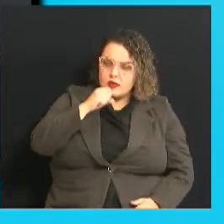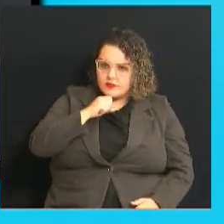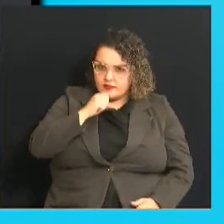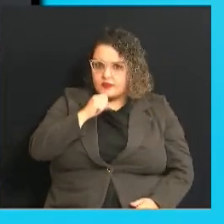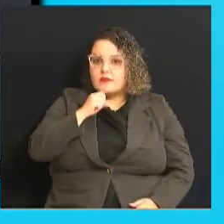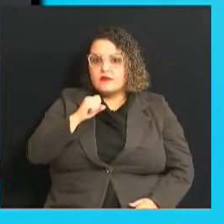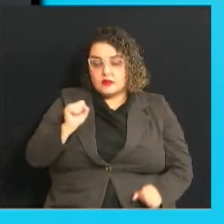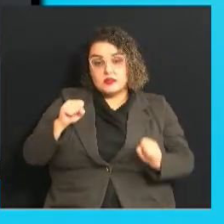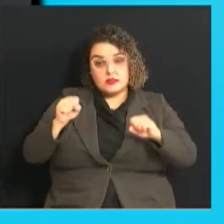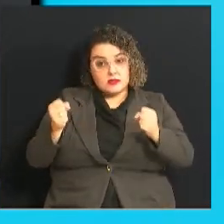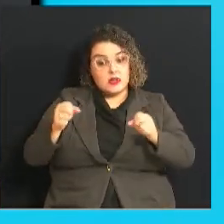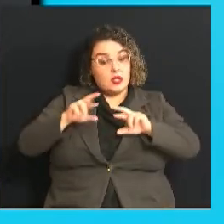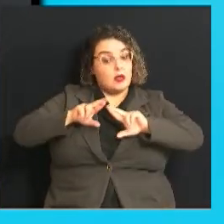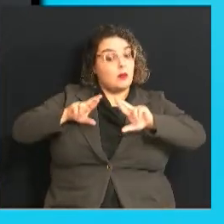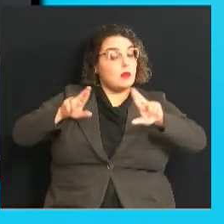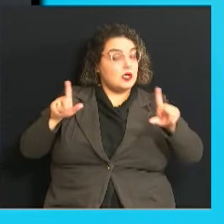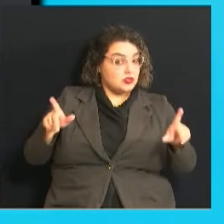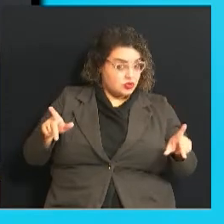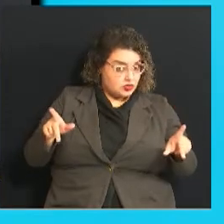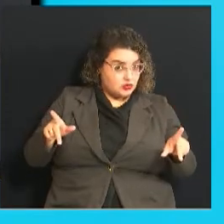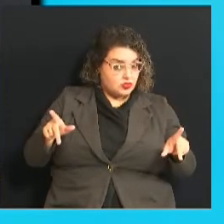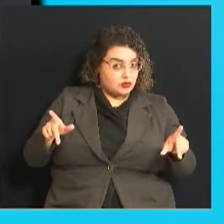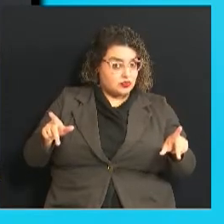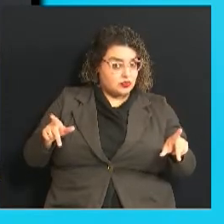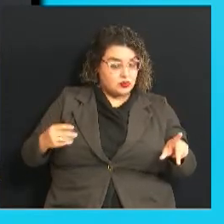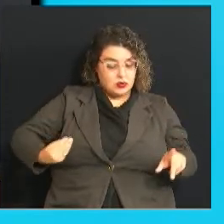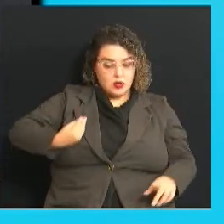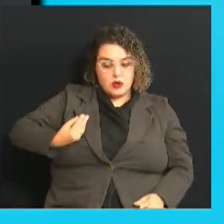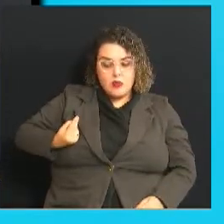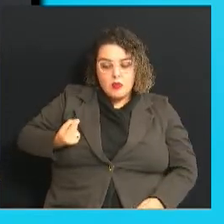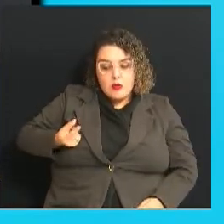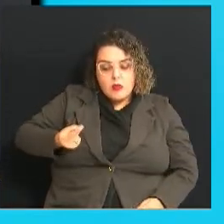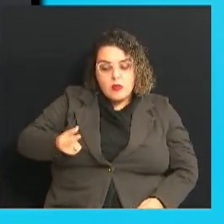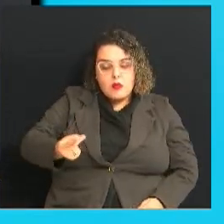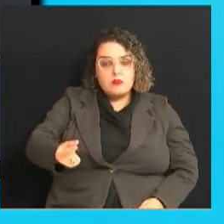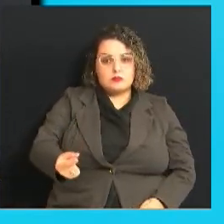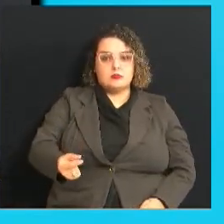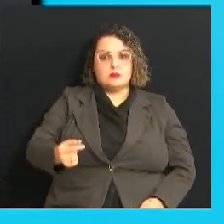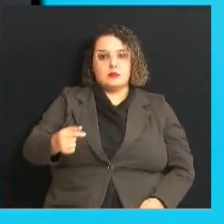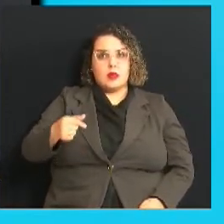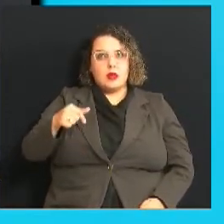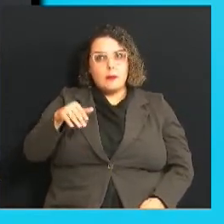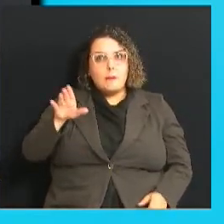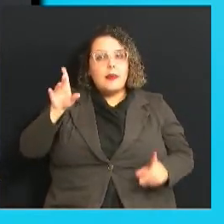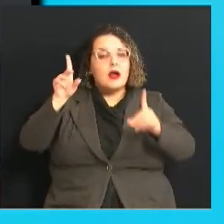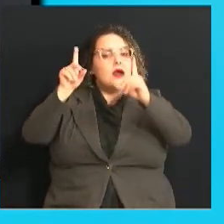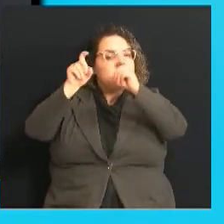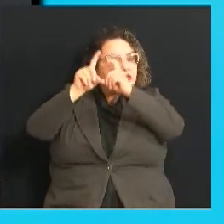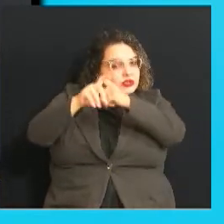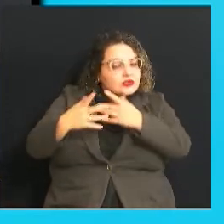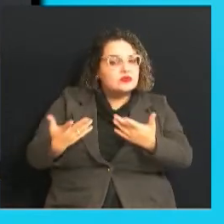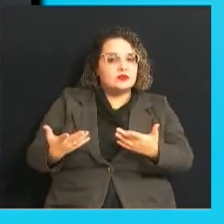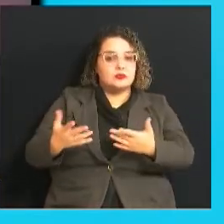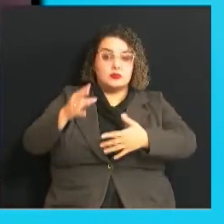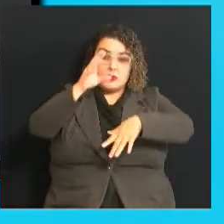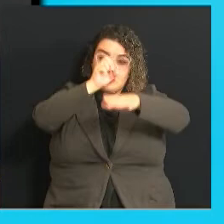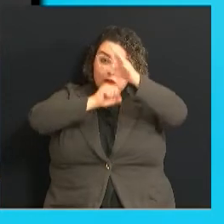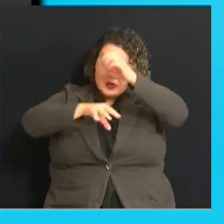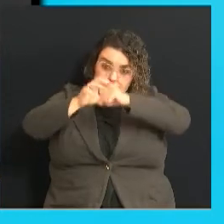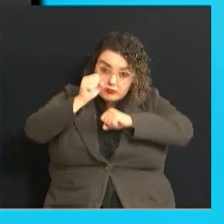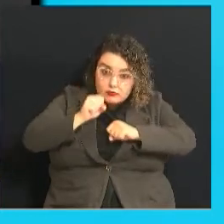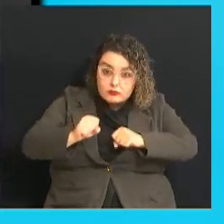Existe uma diferença ao longo da vida. É mais difícil, vai ficando mais difícil de aprender